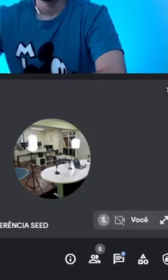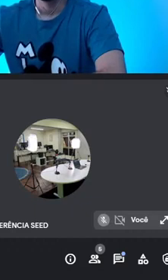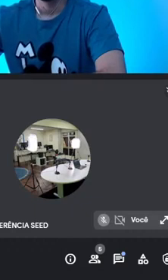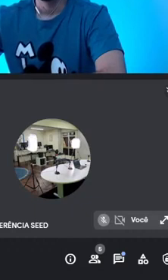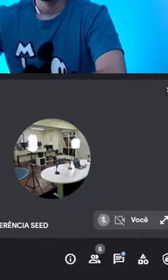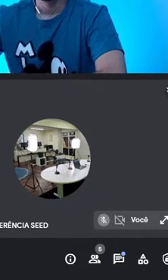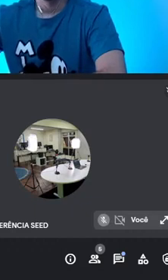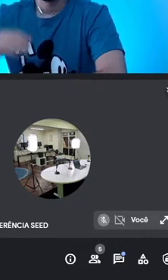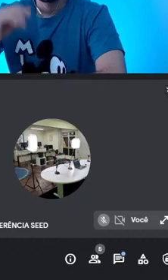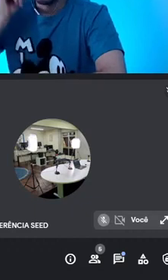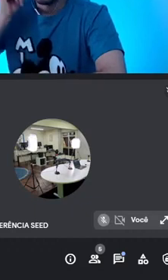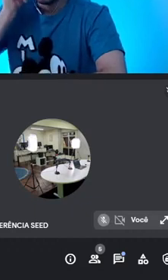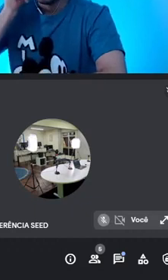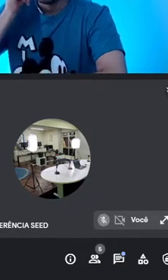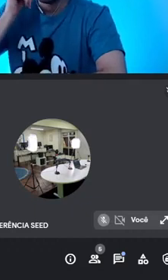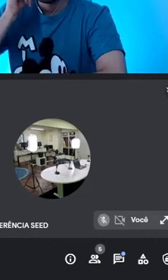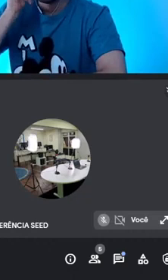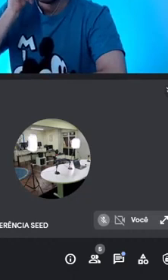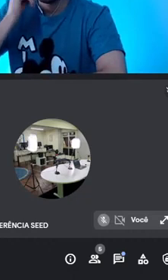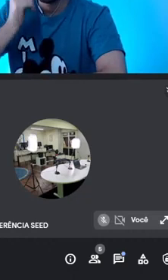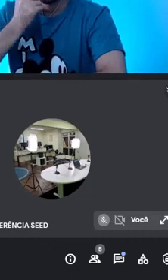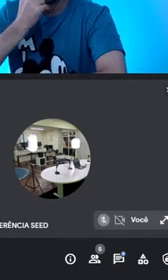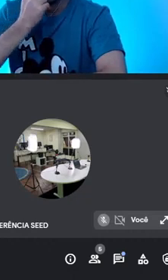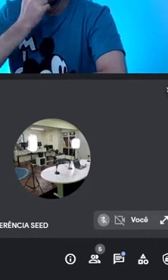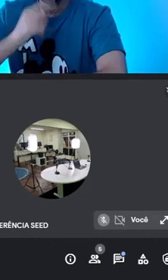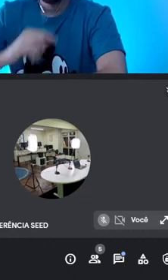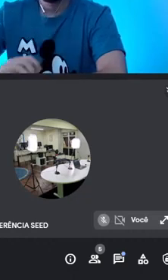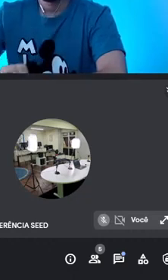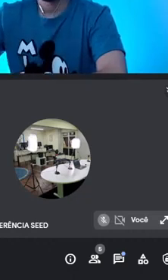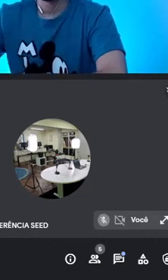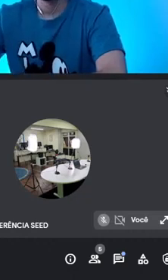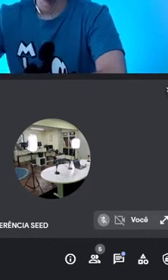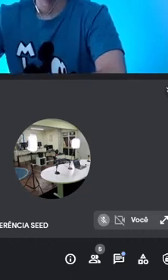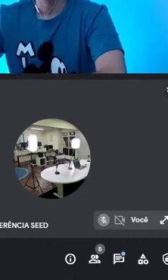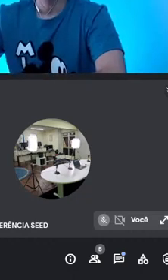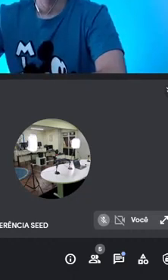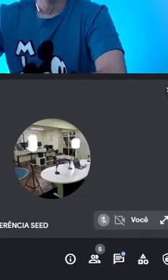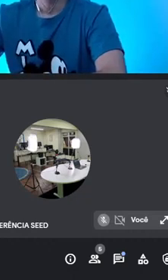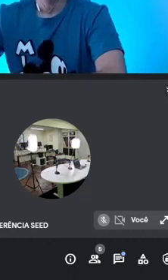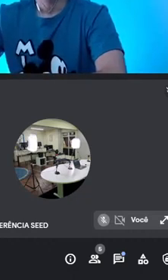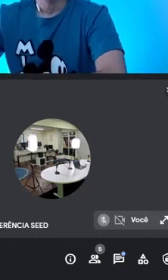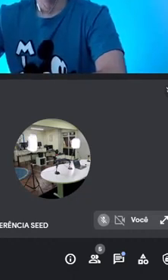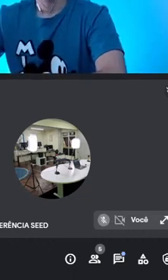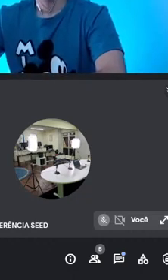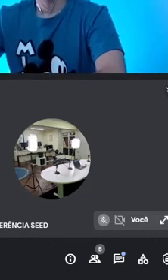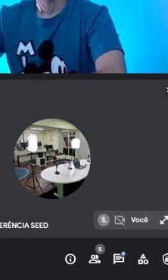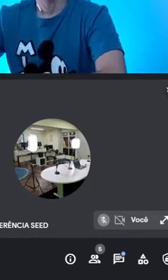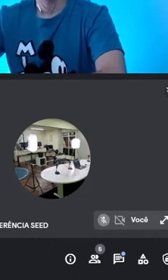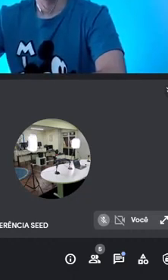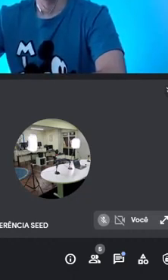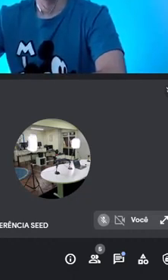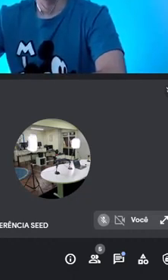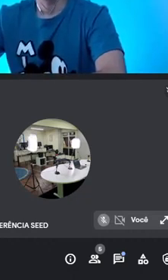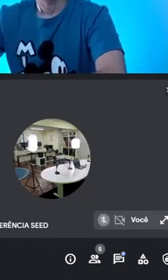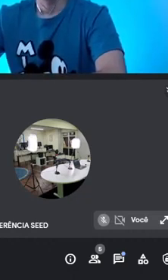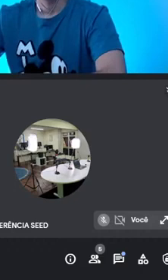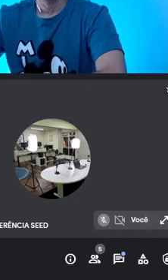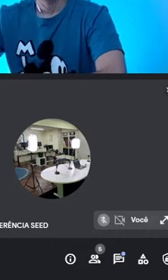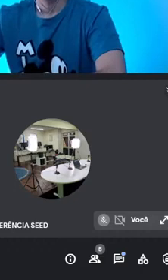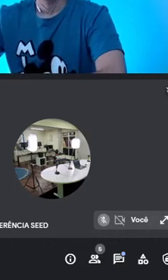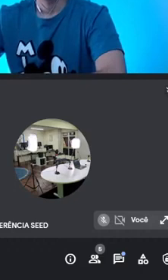do professor, eu vi que tinha uma competição aí de qual que era o melhor professor. E eu vou mandar vários salves aí, tá? Vou mandando os salvezinhos aí, tamo